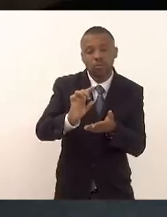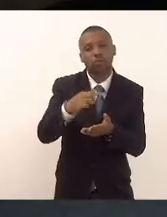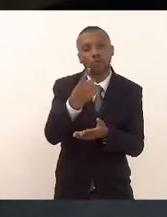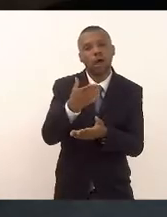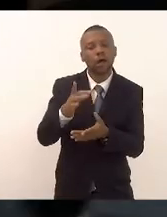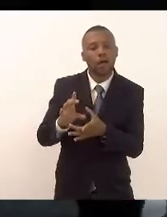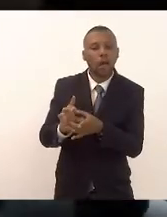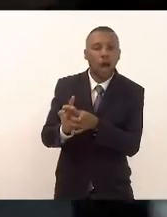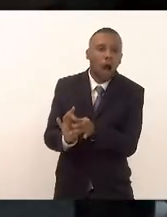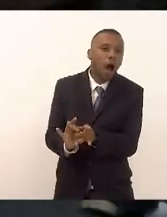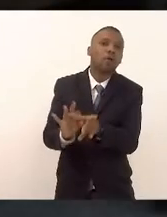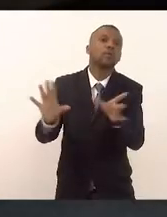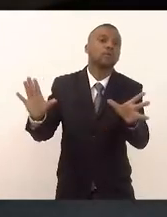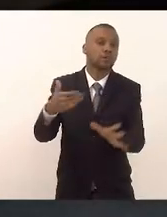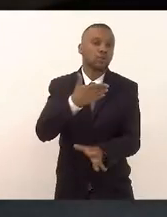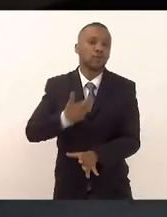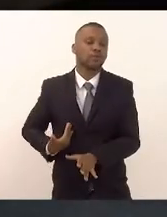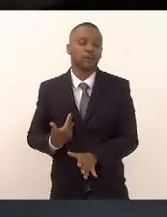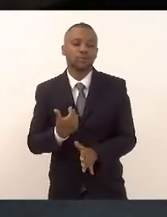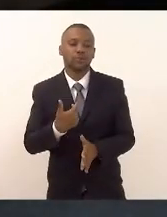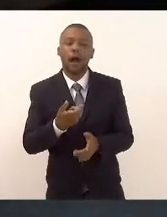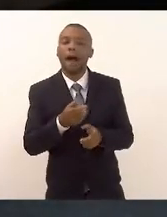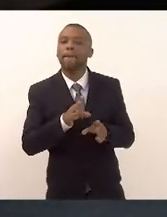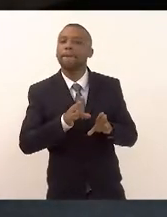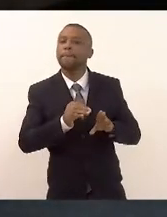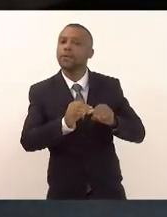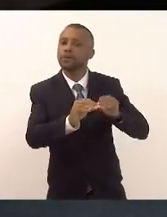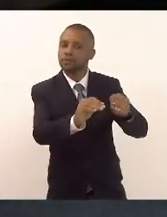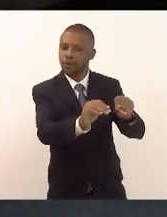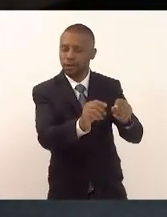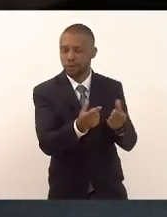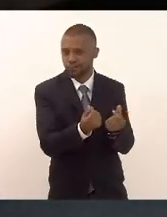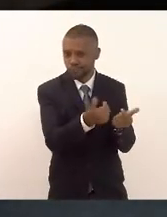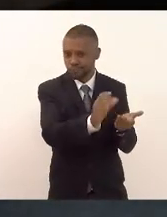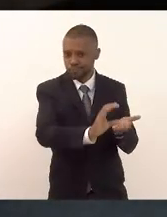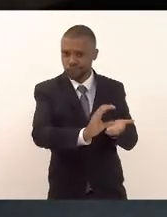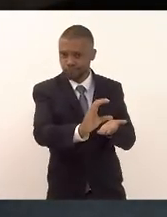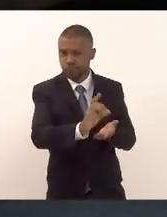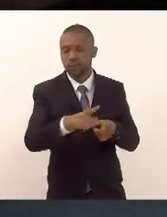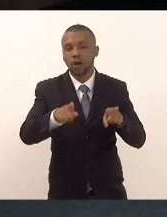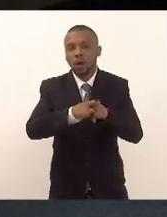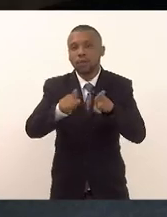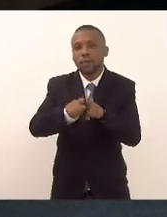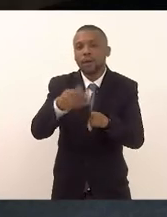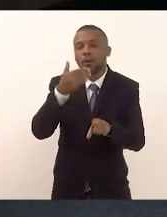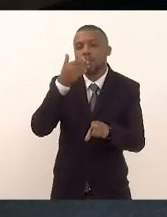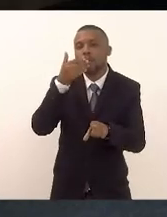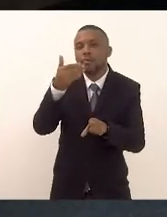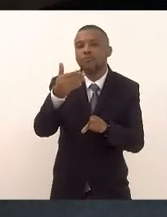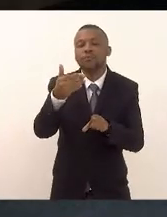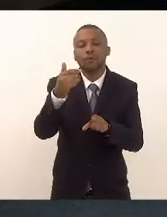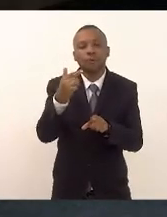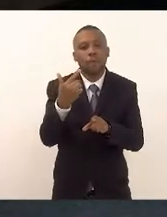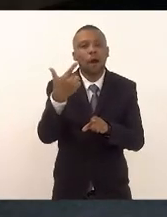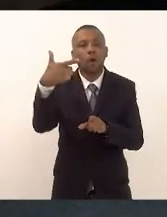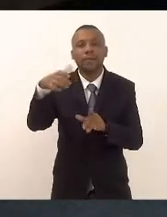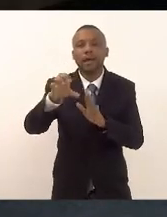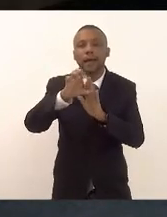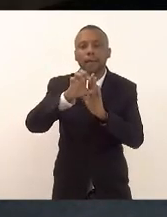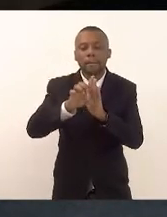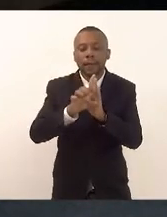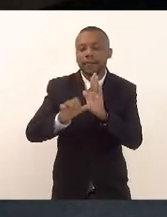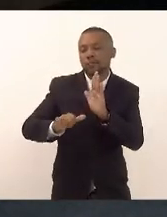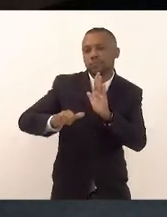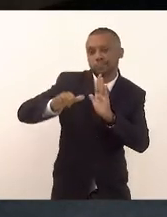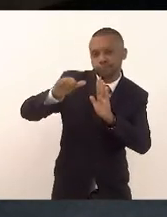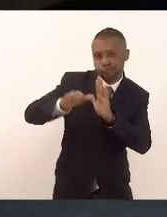autorizativo. E eu incluí uma outra emenda modificativa ao artigo